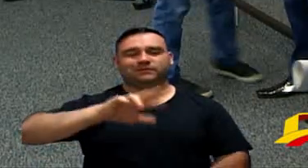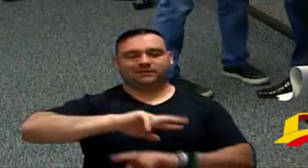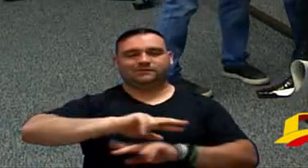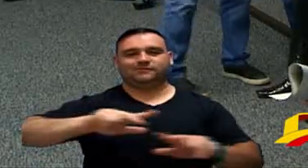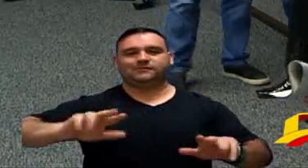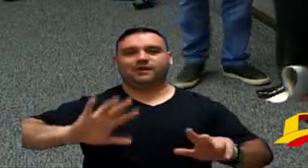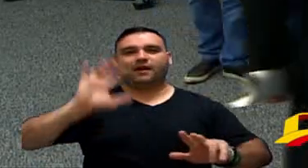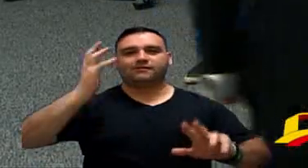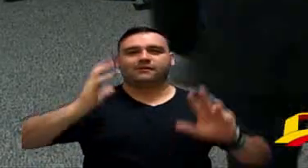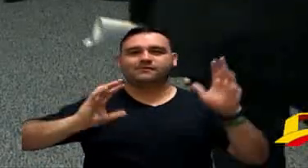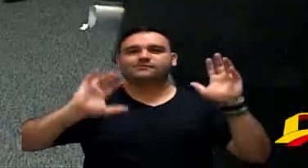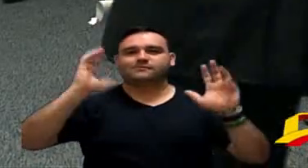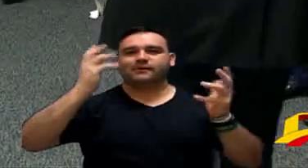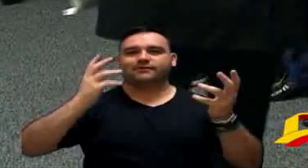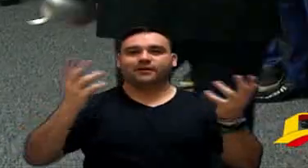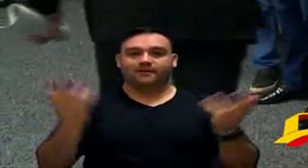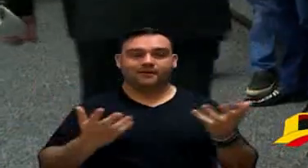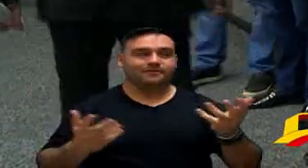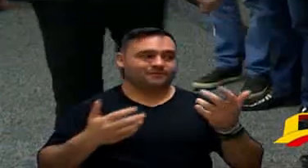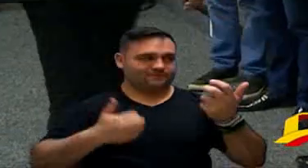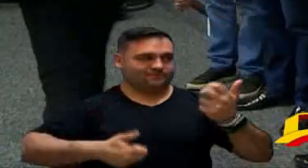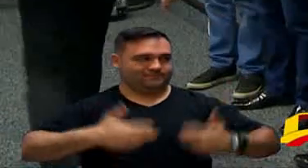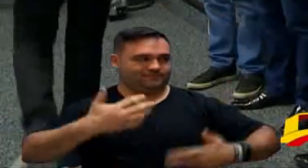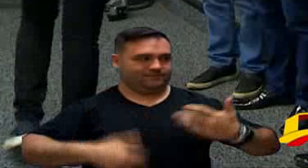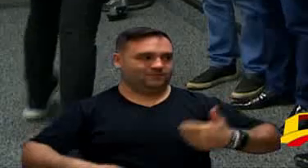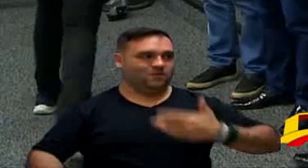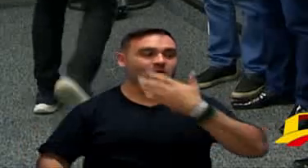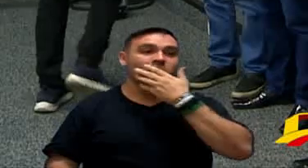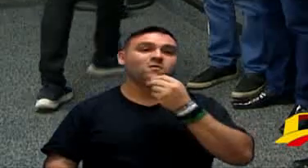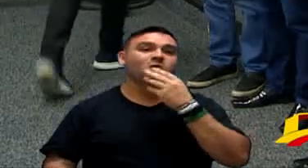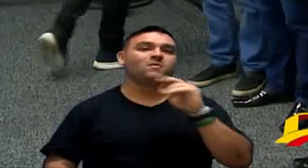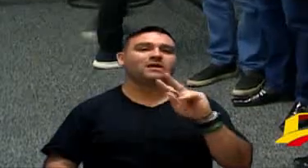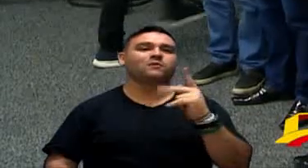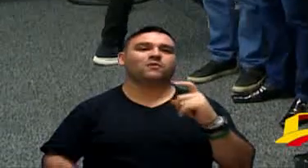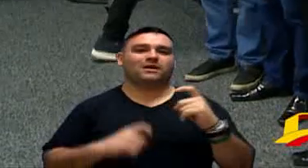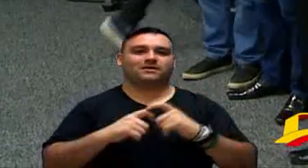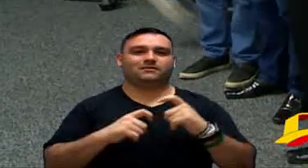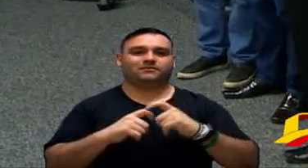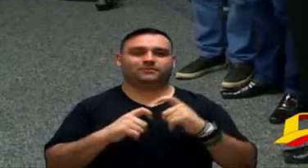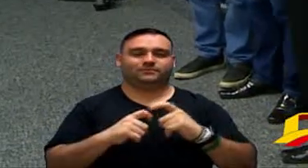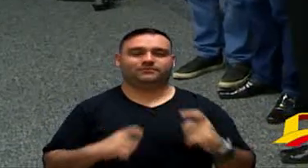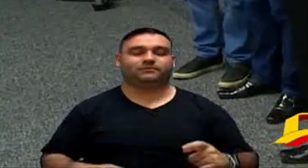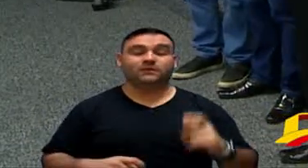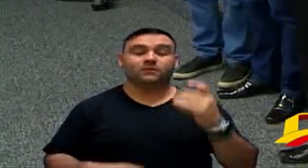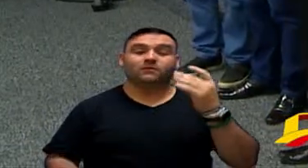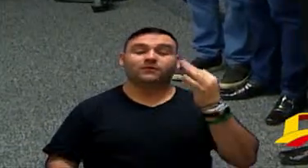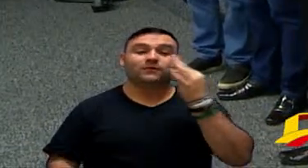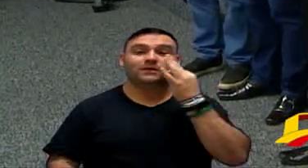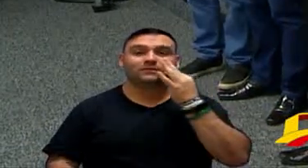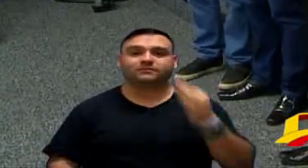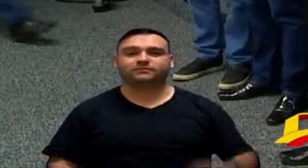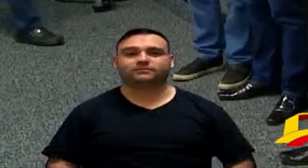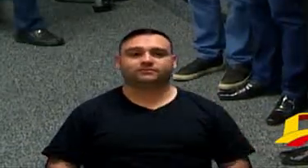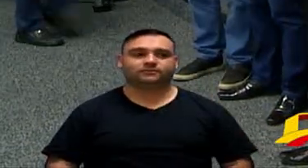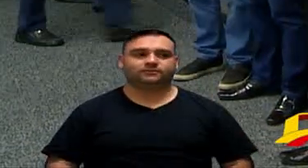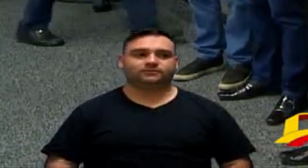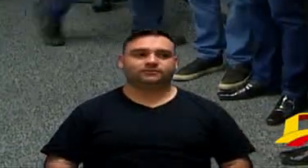circunstâncias vamos ouvir as considerações do autor dessa homenagem vereador Fernando Dini